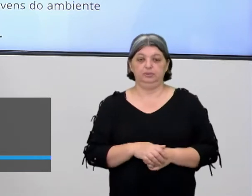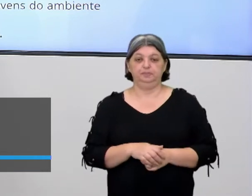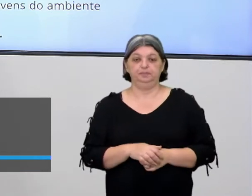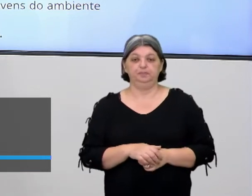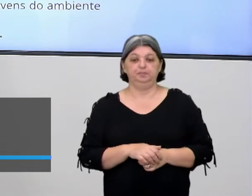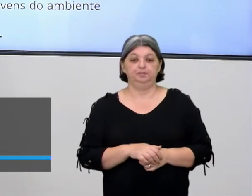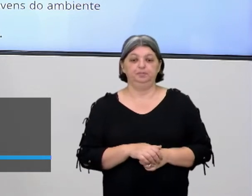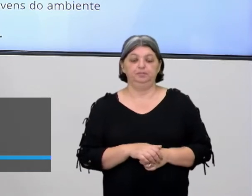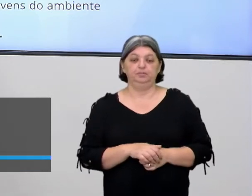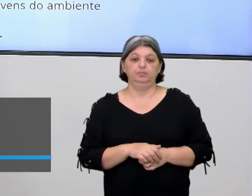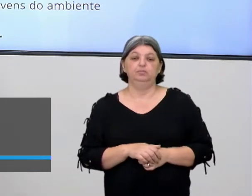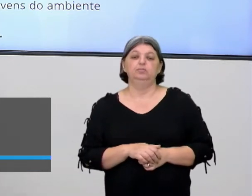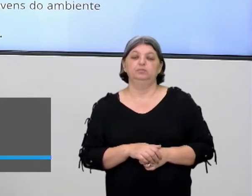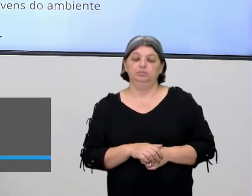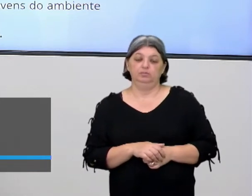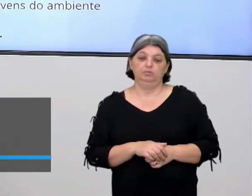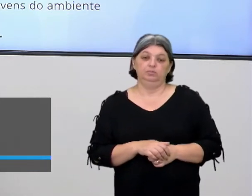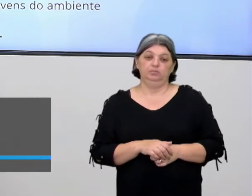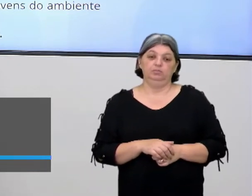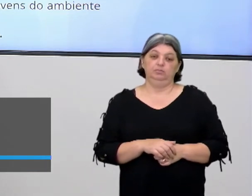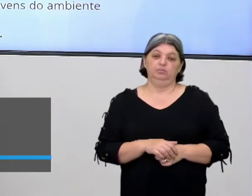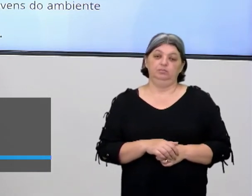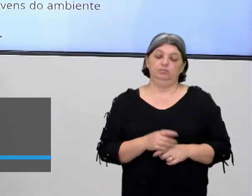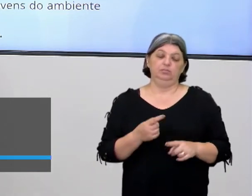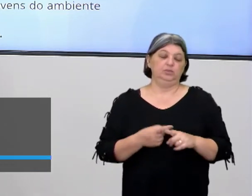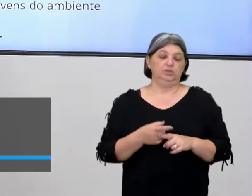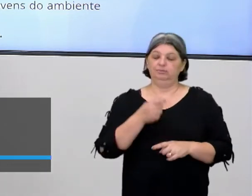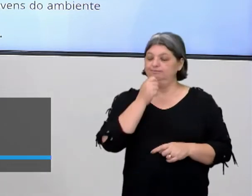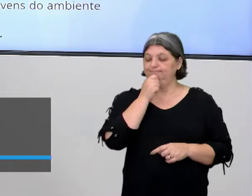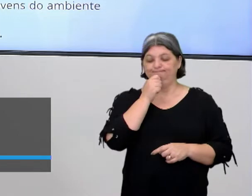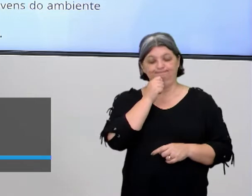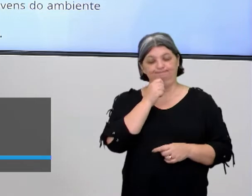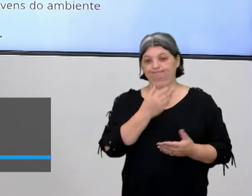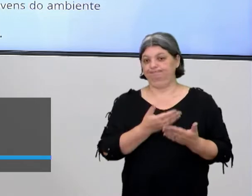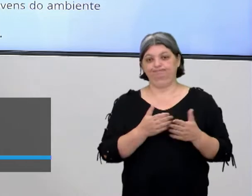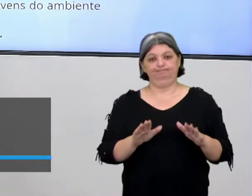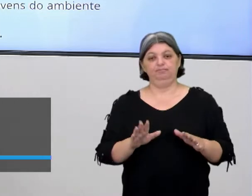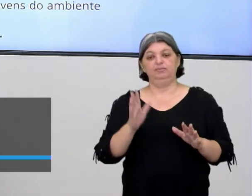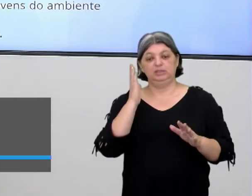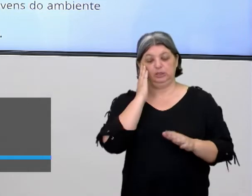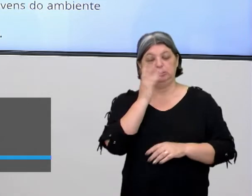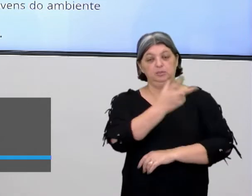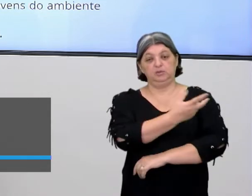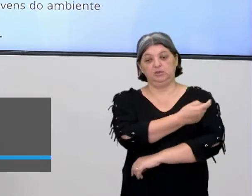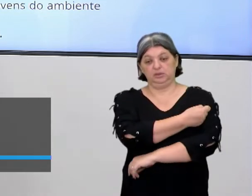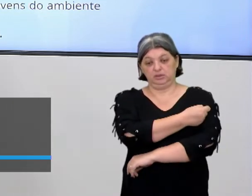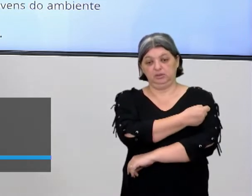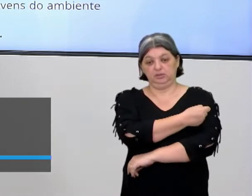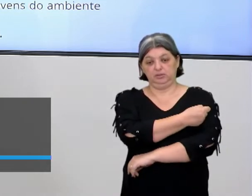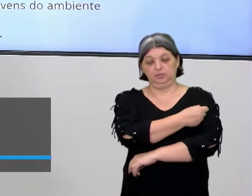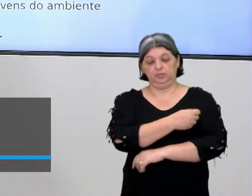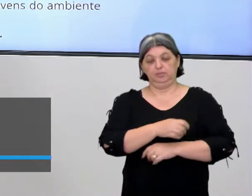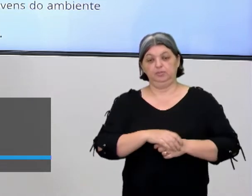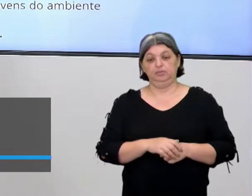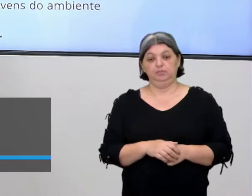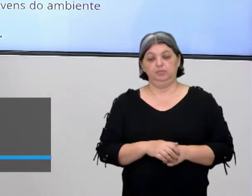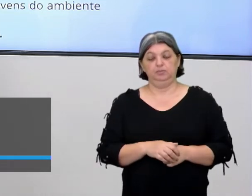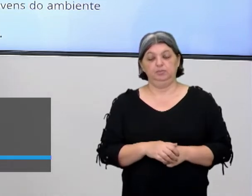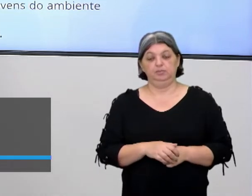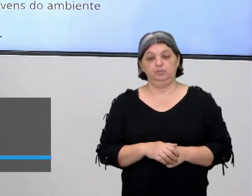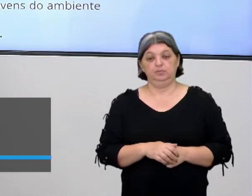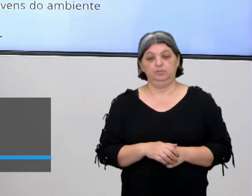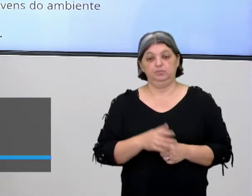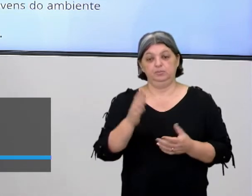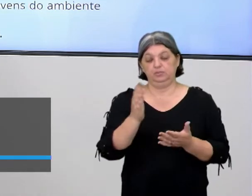relação a isso. Não acabou, né? A gente sabe que a vacinação aí, ela traz